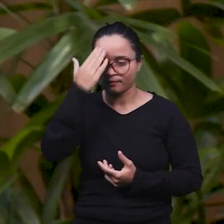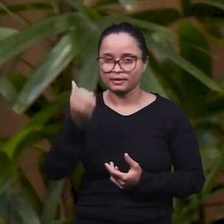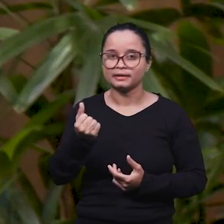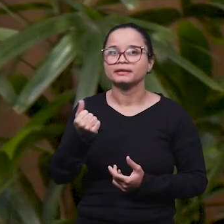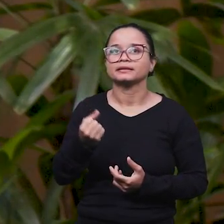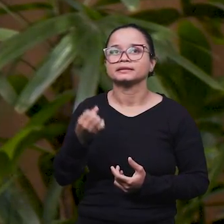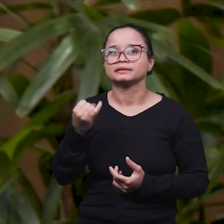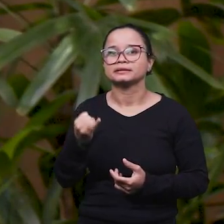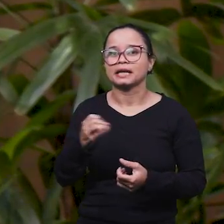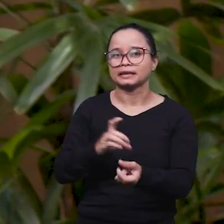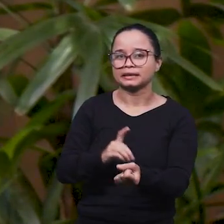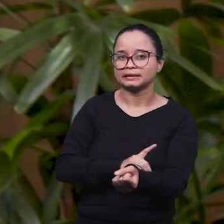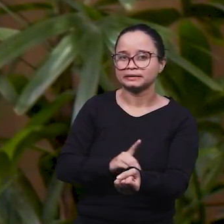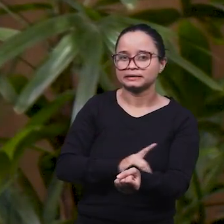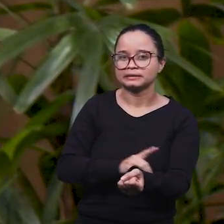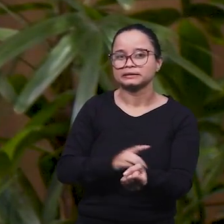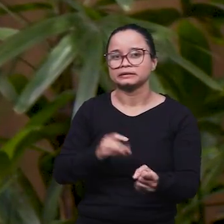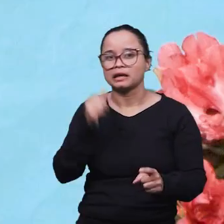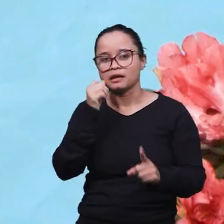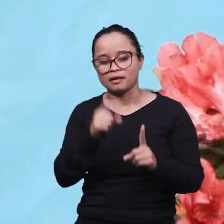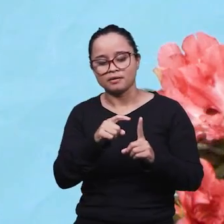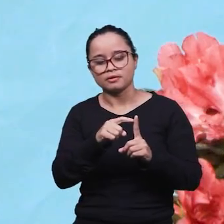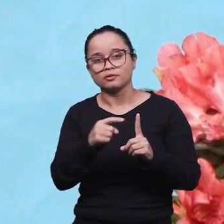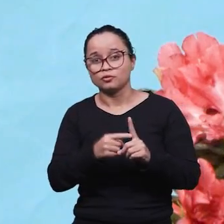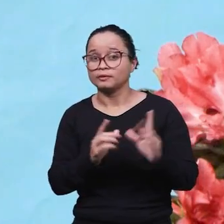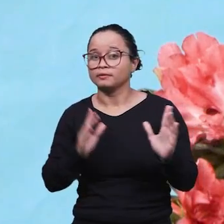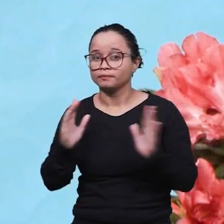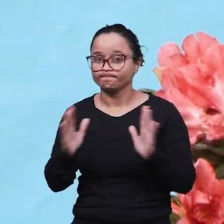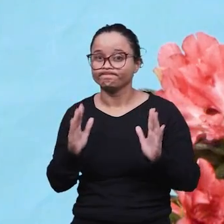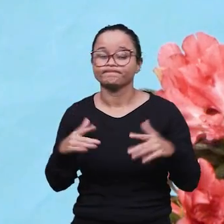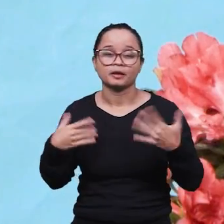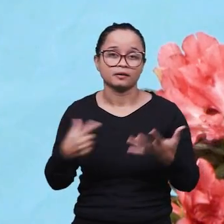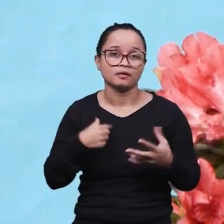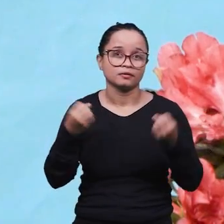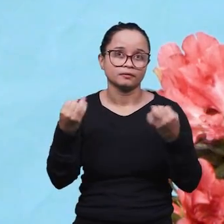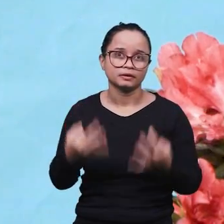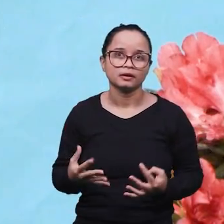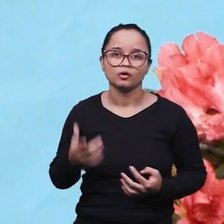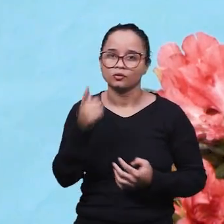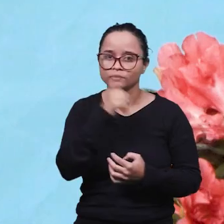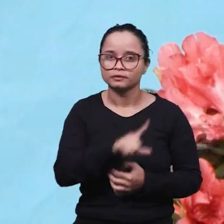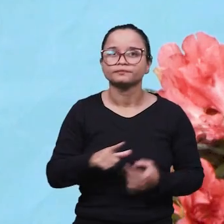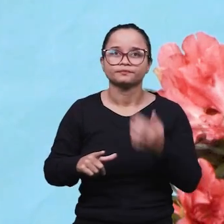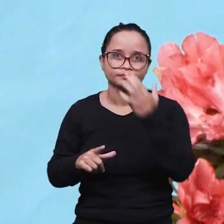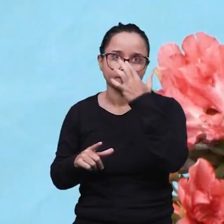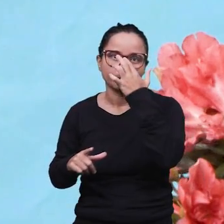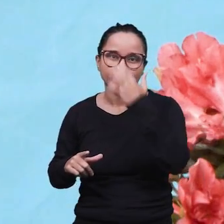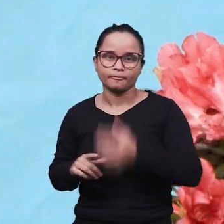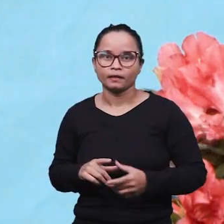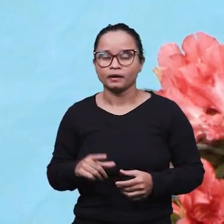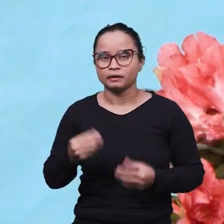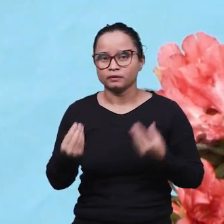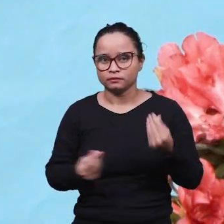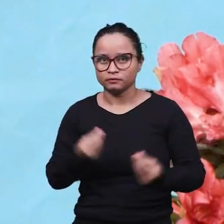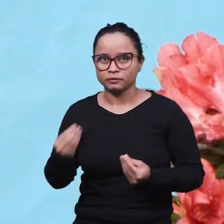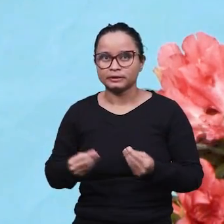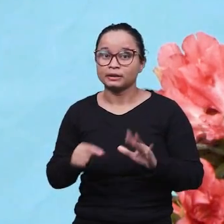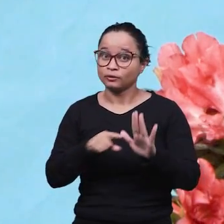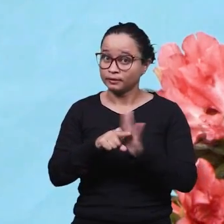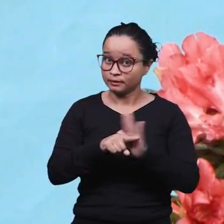com a diabetes gestacional? Como eu falei, a gente consegue o diagnóstico através da dosagem, né, os